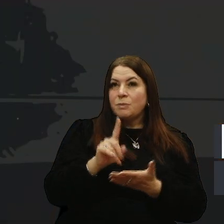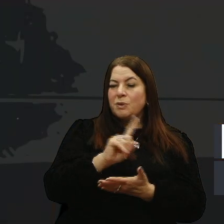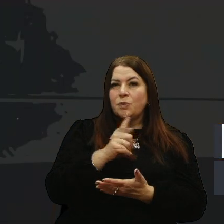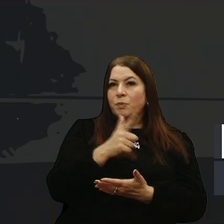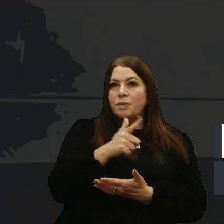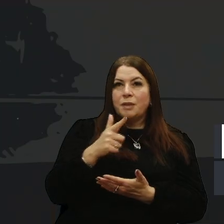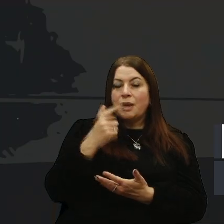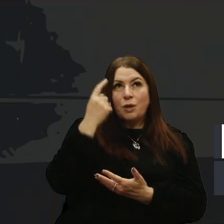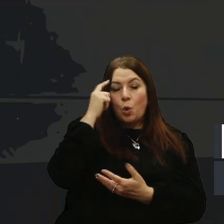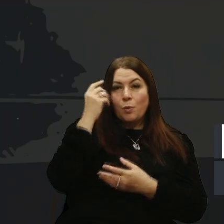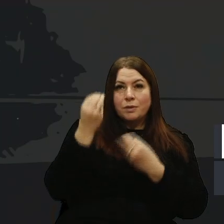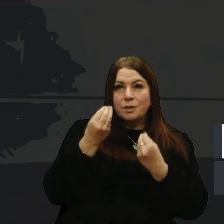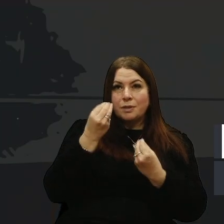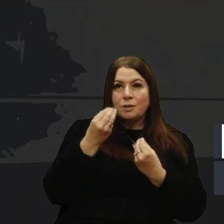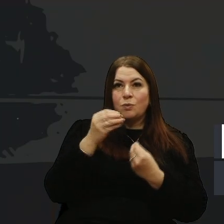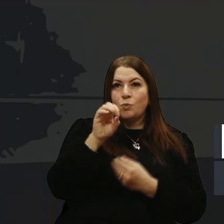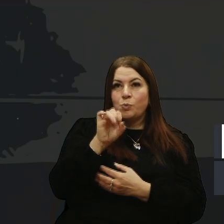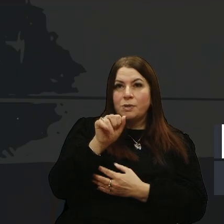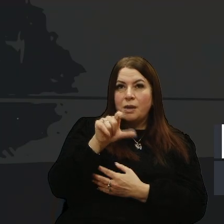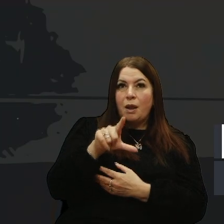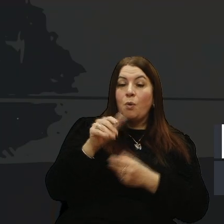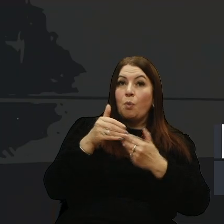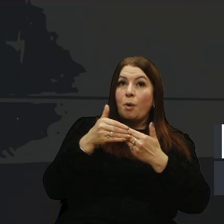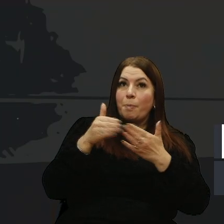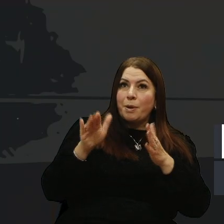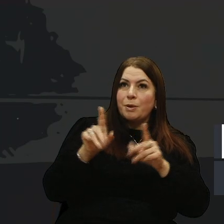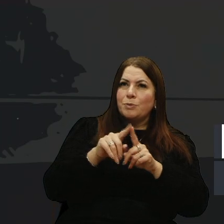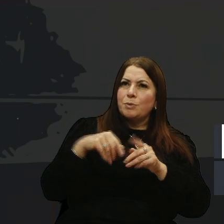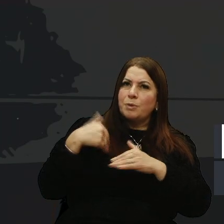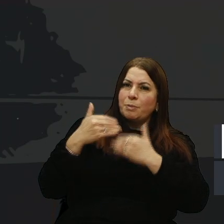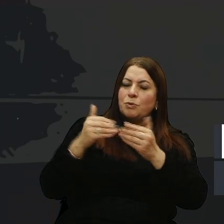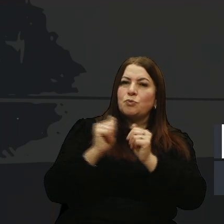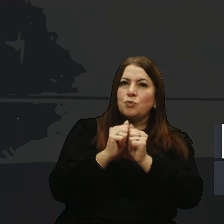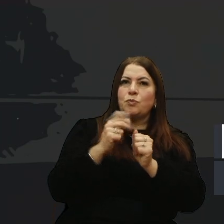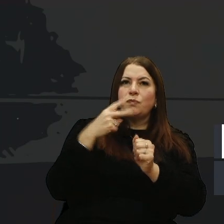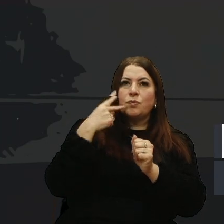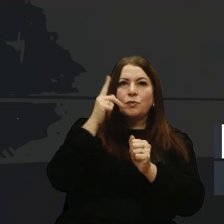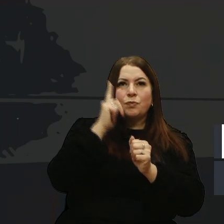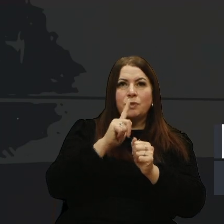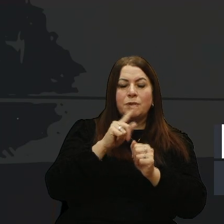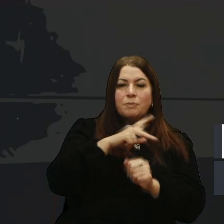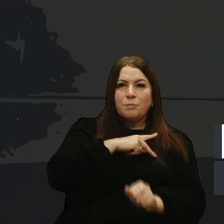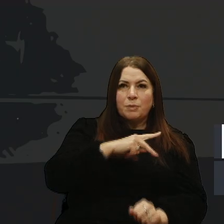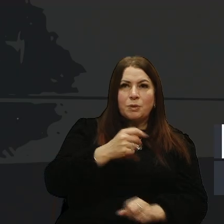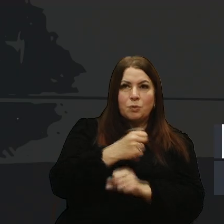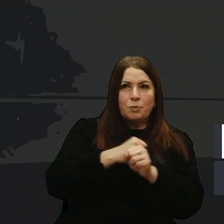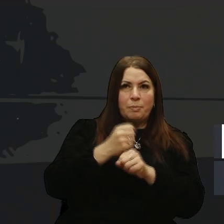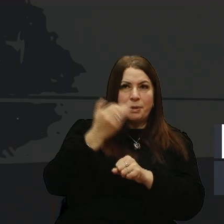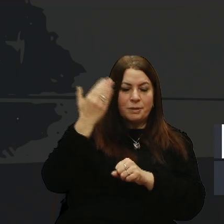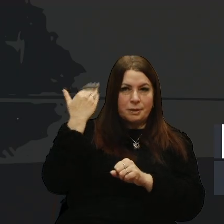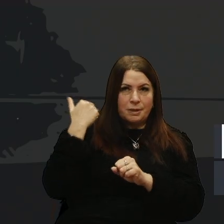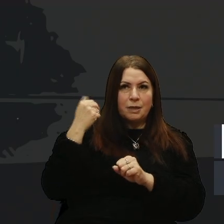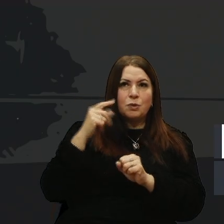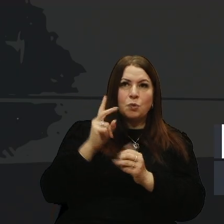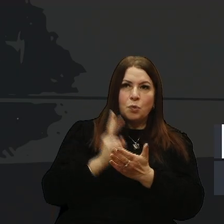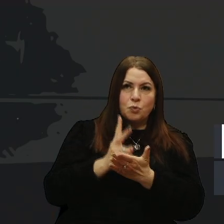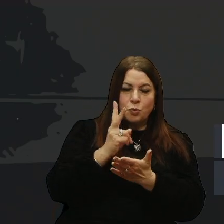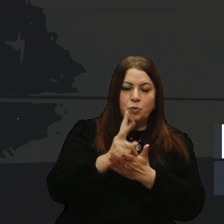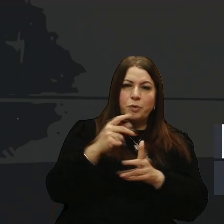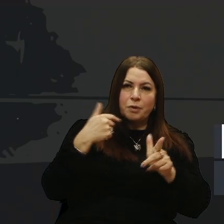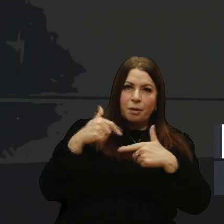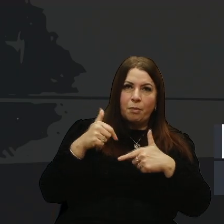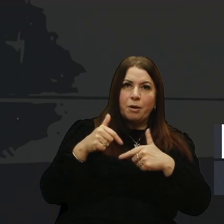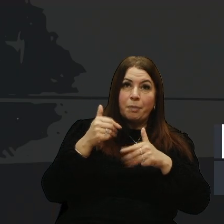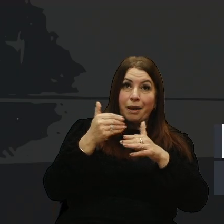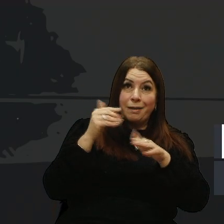tem noção, né, do que é o sinal aberto, que eu caminhei muito com o vereador Lucas Caragnato, presidente, no ano passado, seguindo com o trabalho para